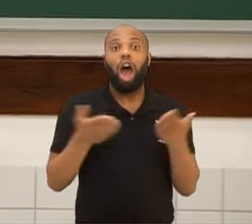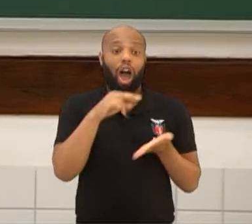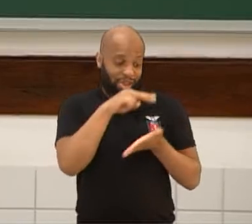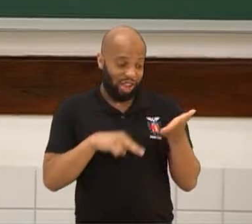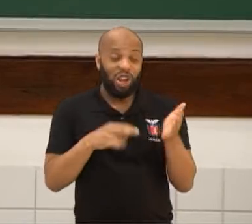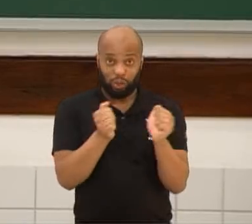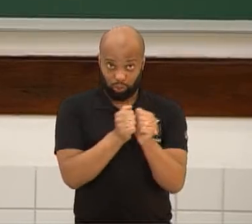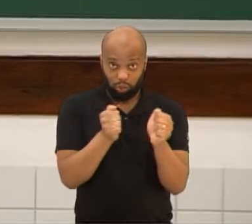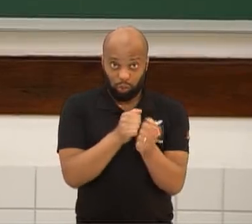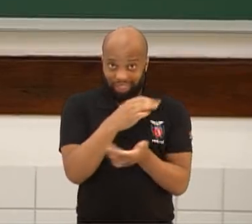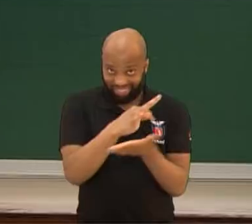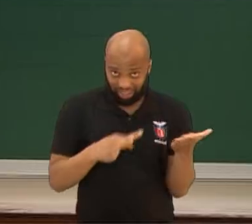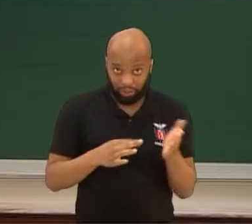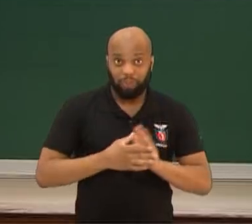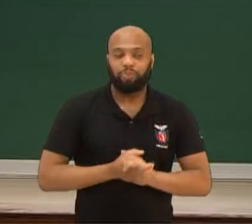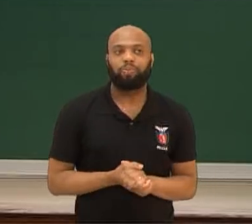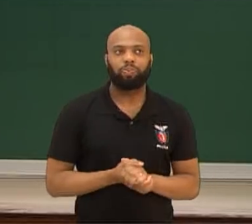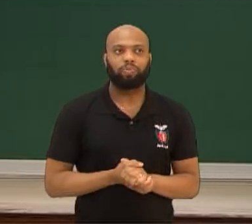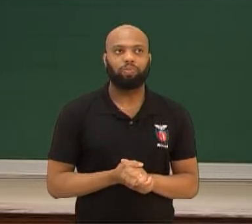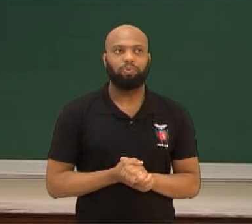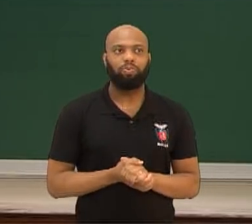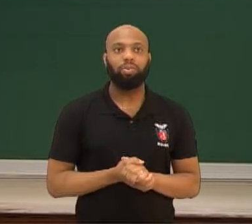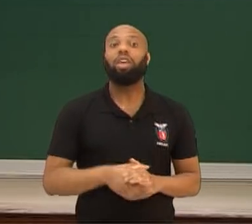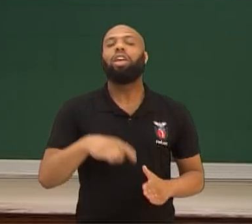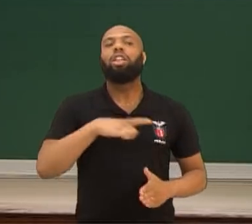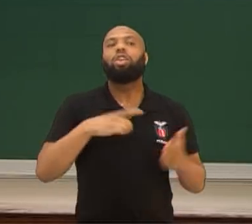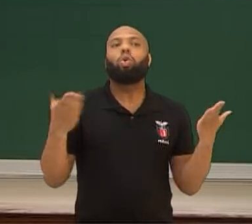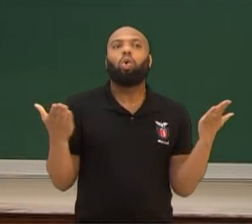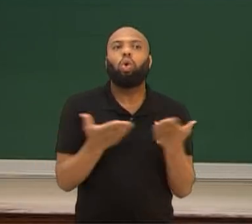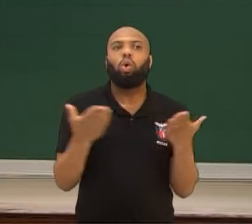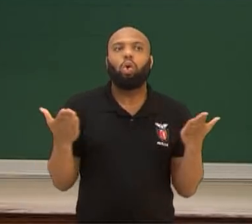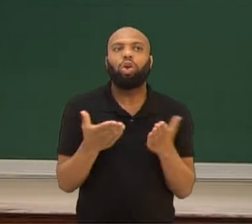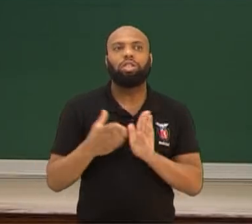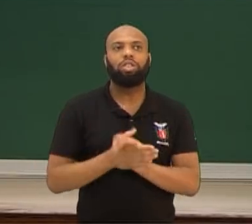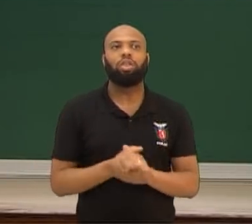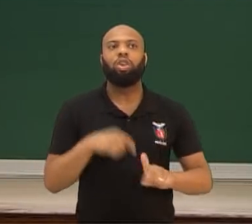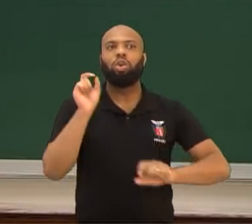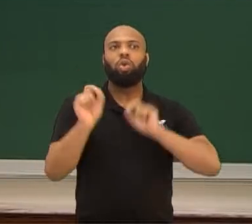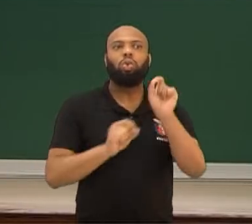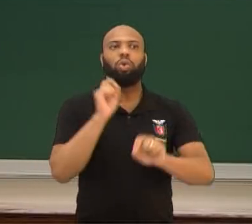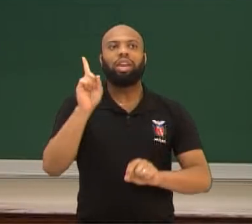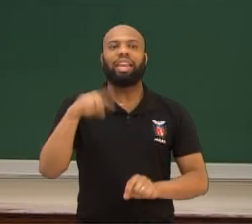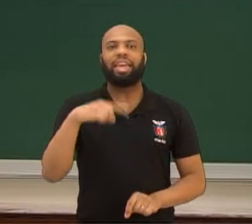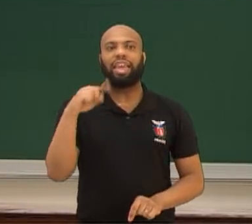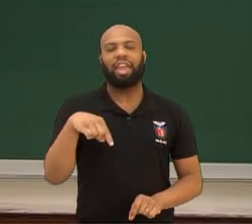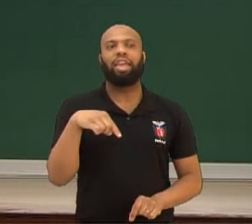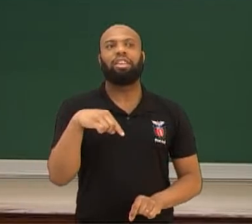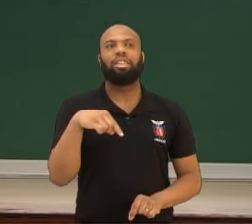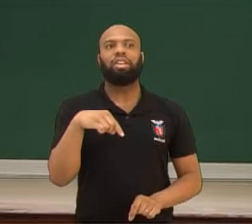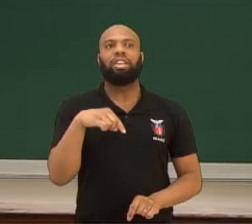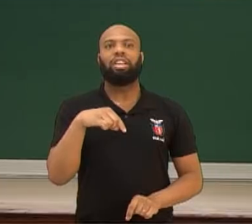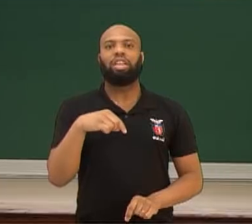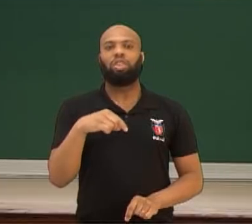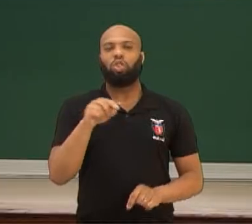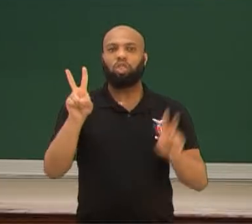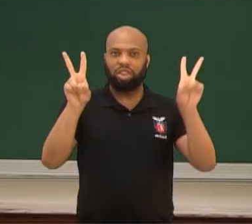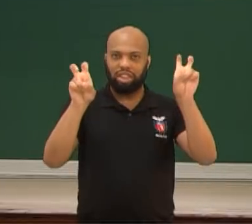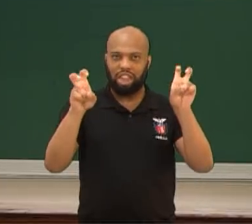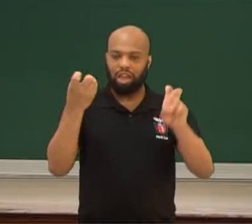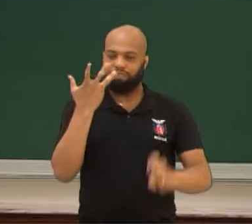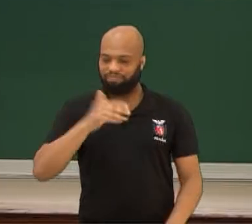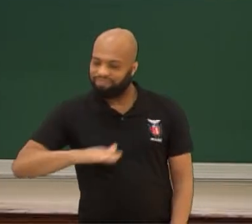ler aqui um fragmento de um romance. Eu trouxe hoje para vocês, pessoal, olha lá, um fragmento do romance chamado